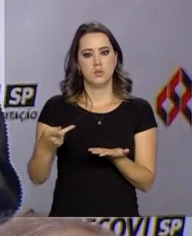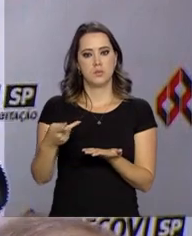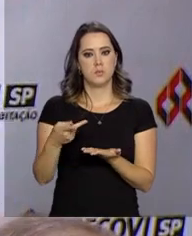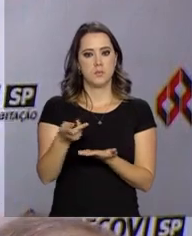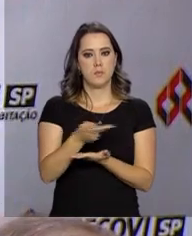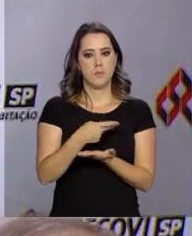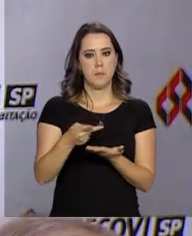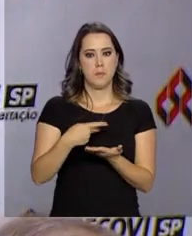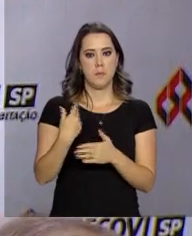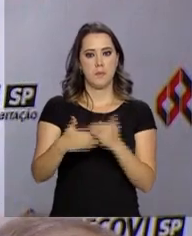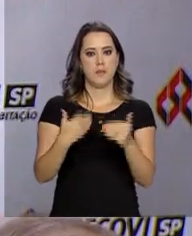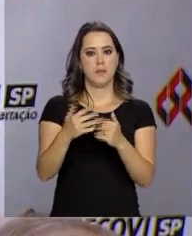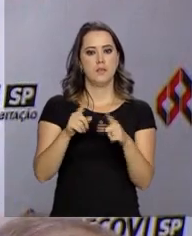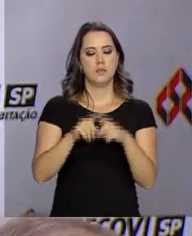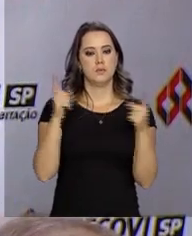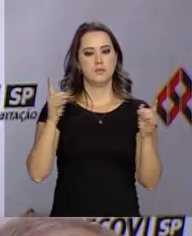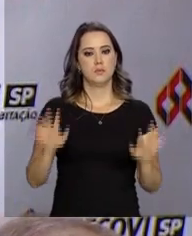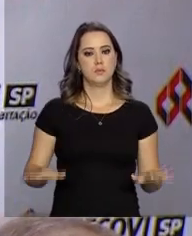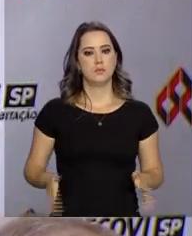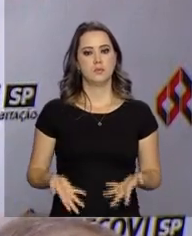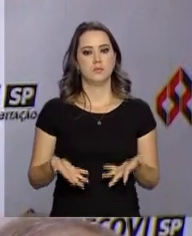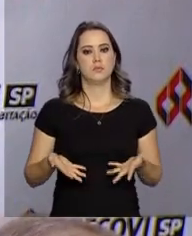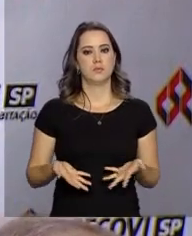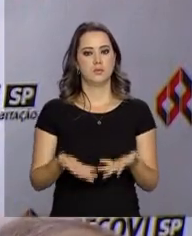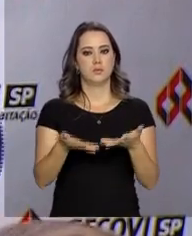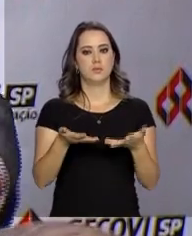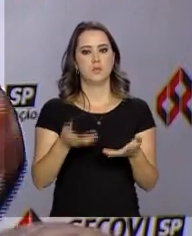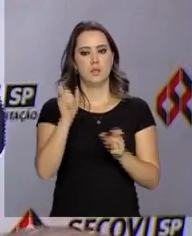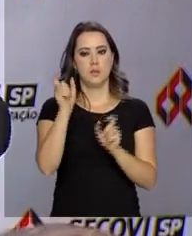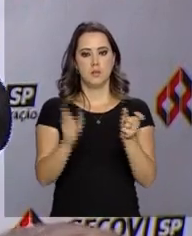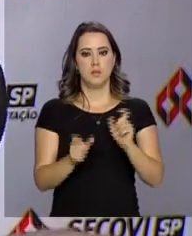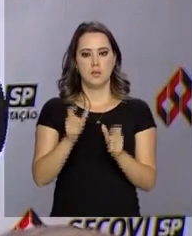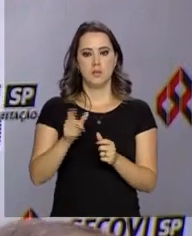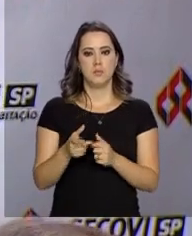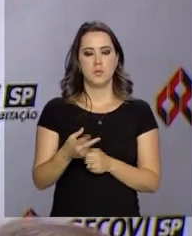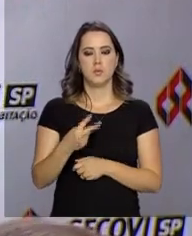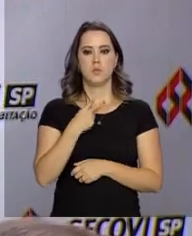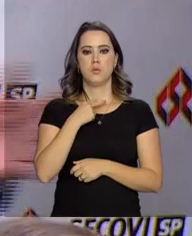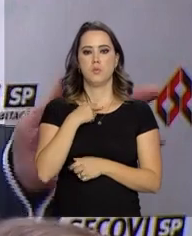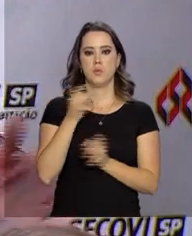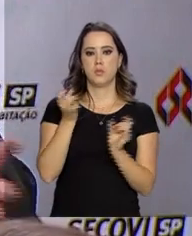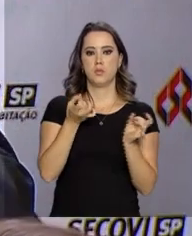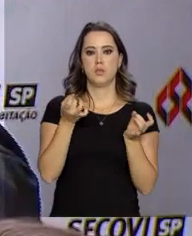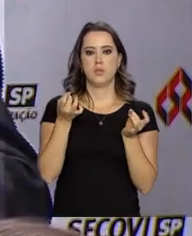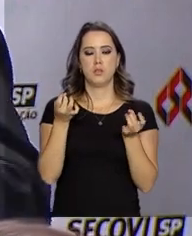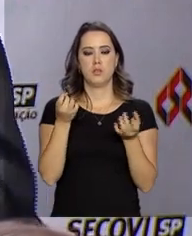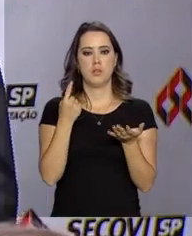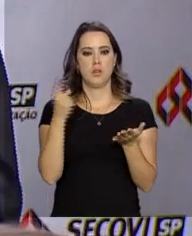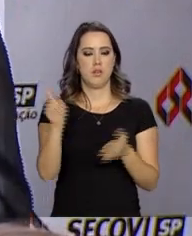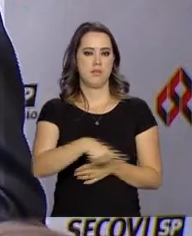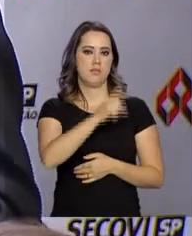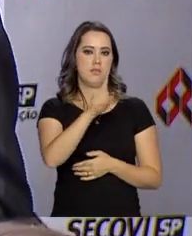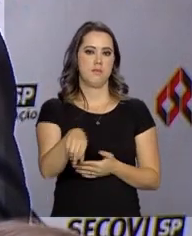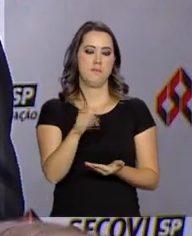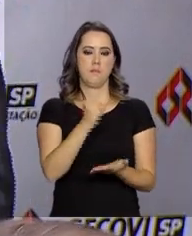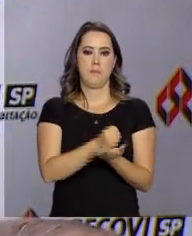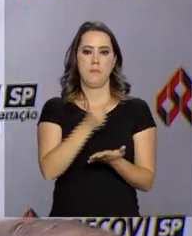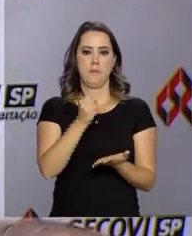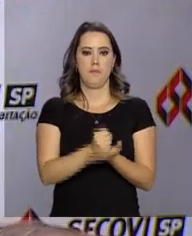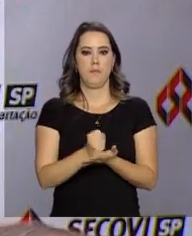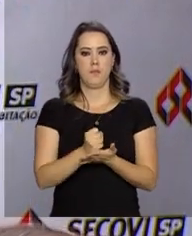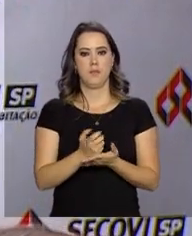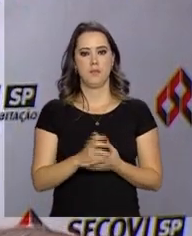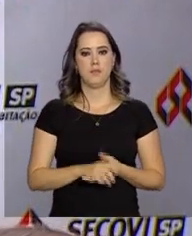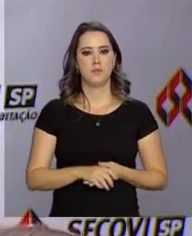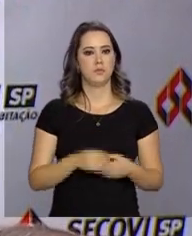vai adiante mas é para incentivar a pessoa a não fazer o extrato é romper